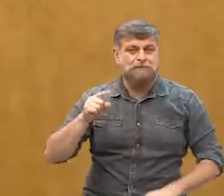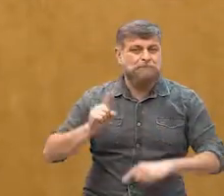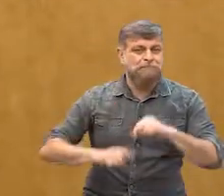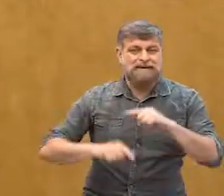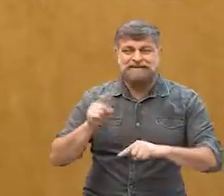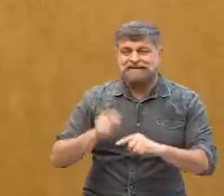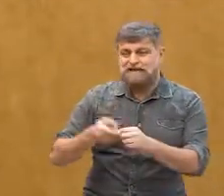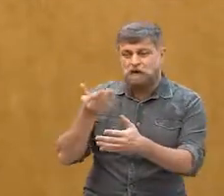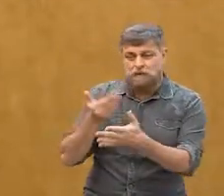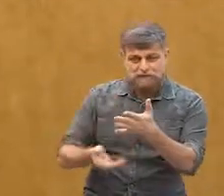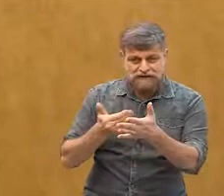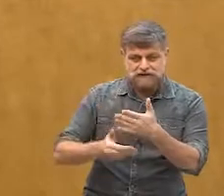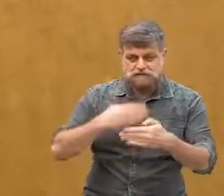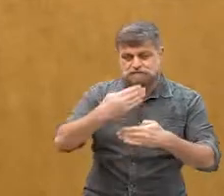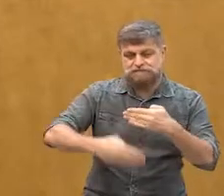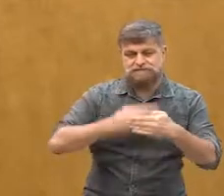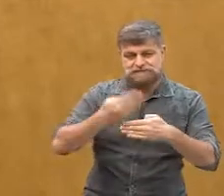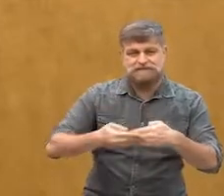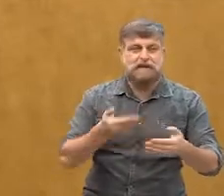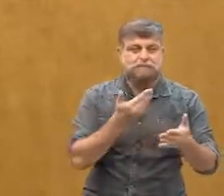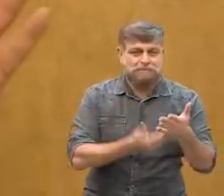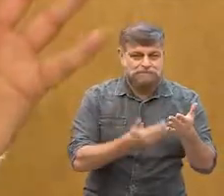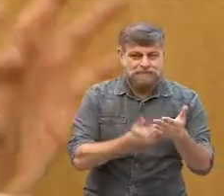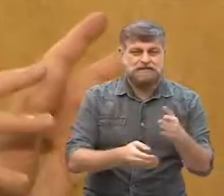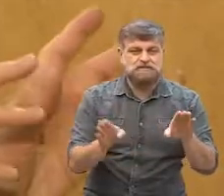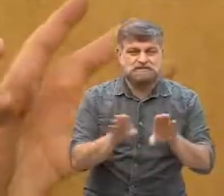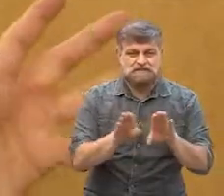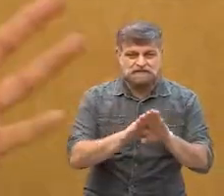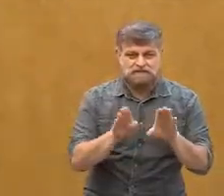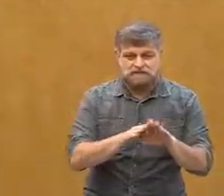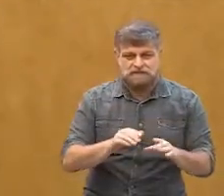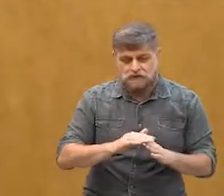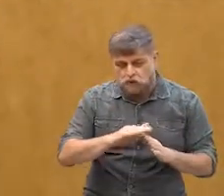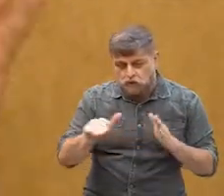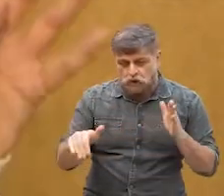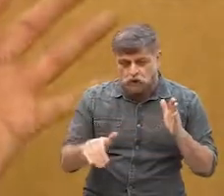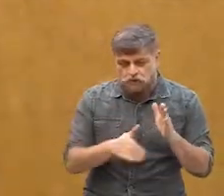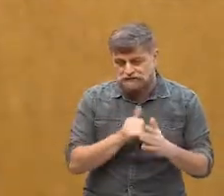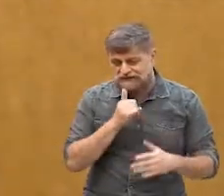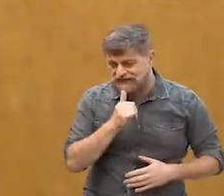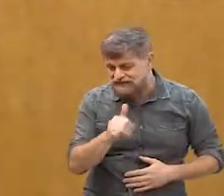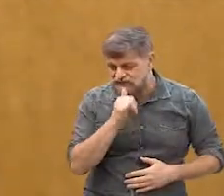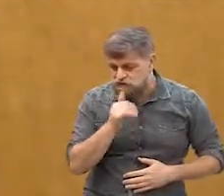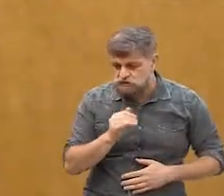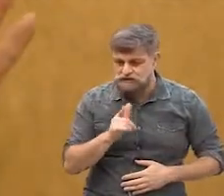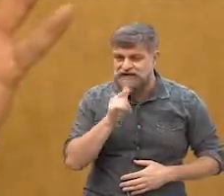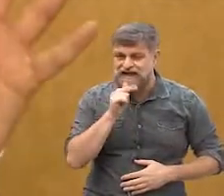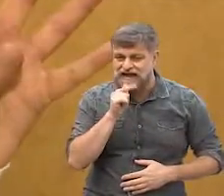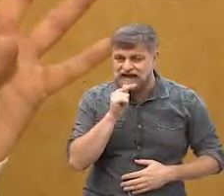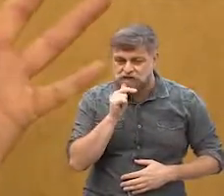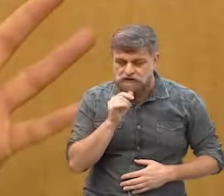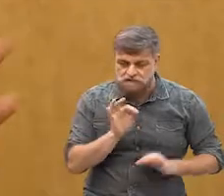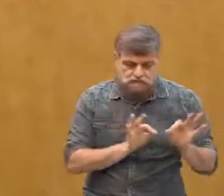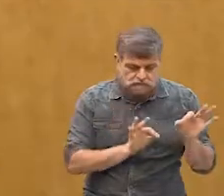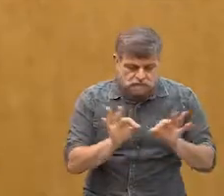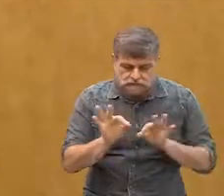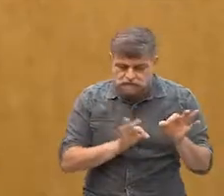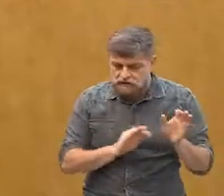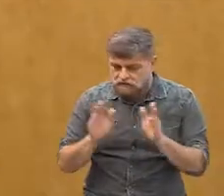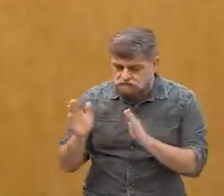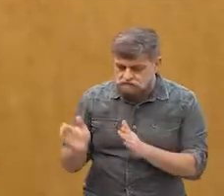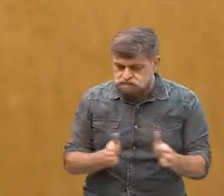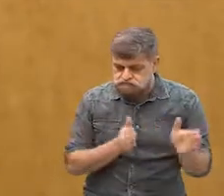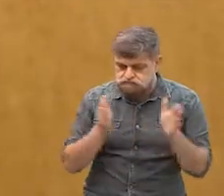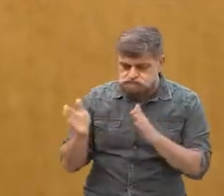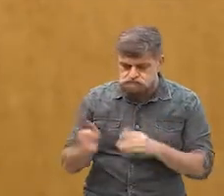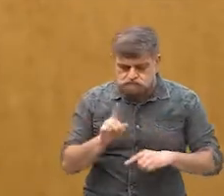quanto o produto. E com isso eu perco toda aquela energia, a água que foi consumida